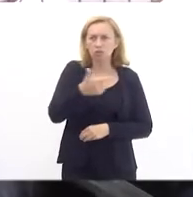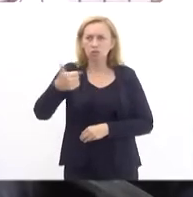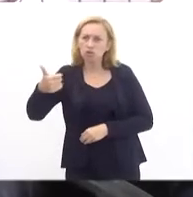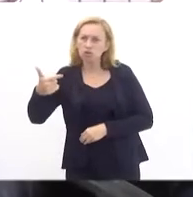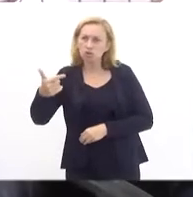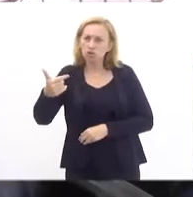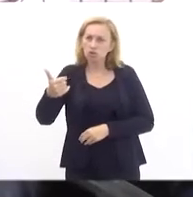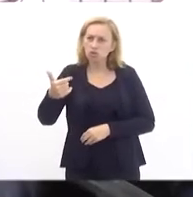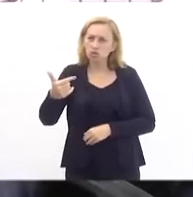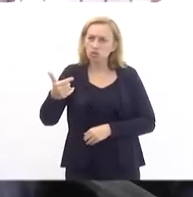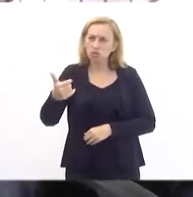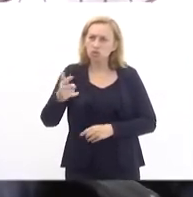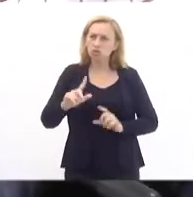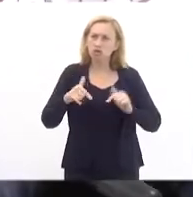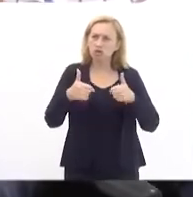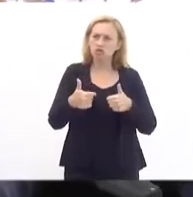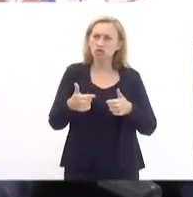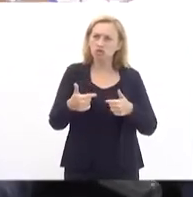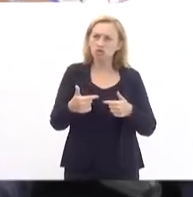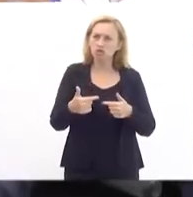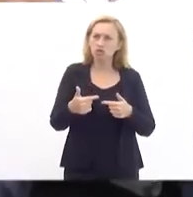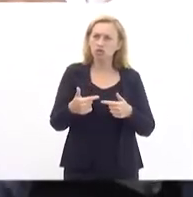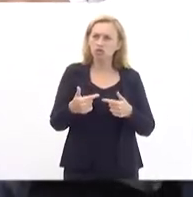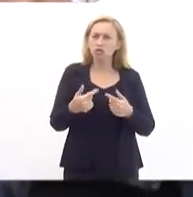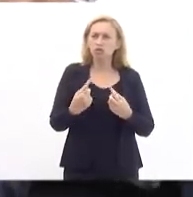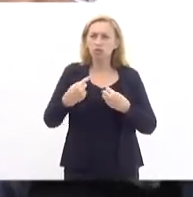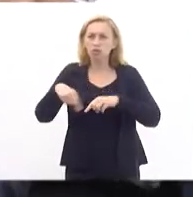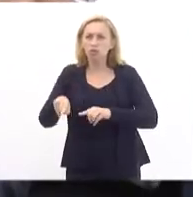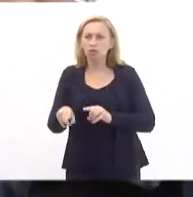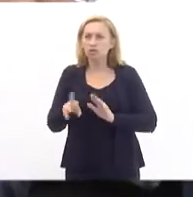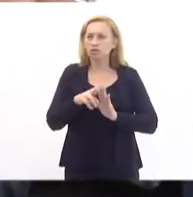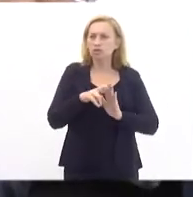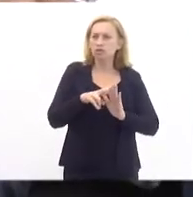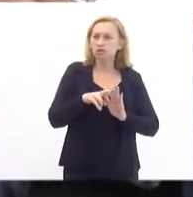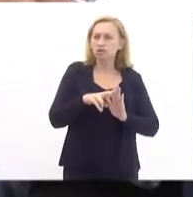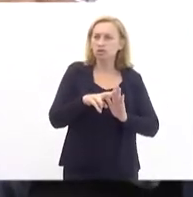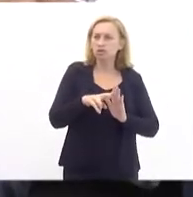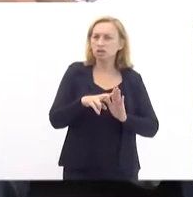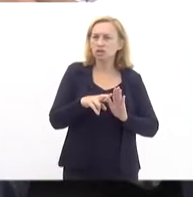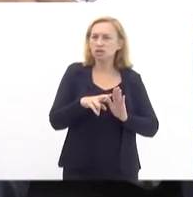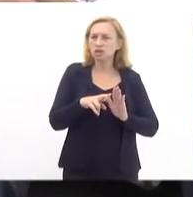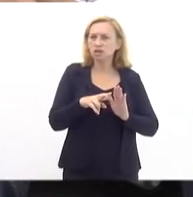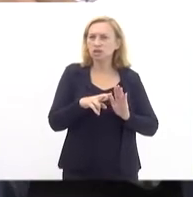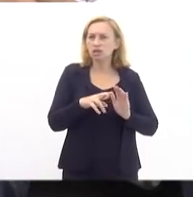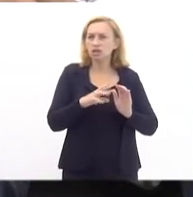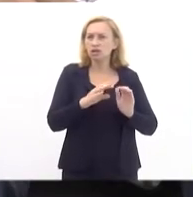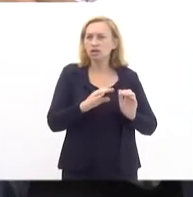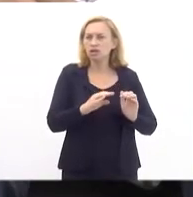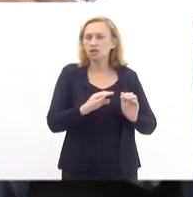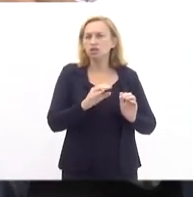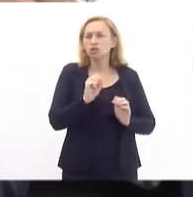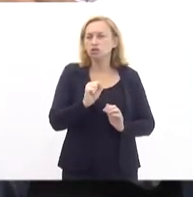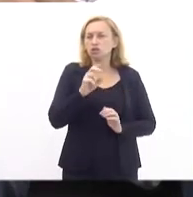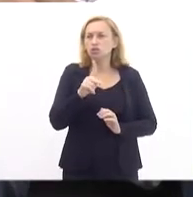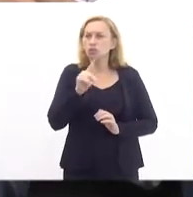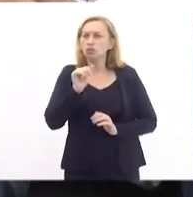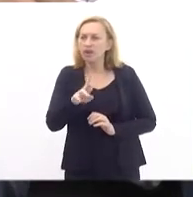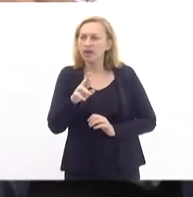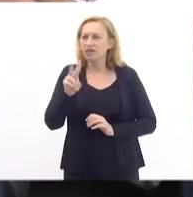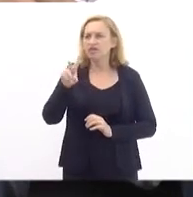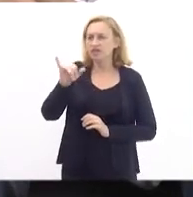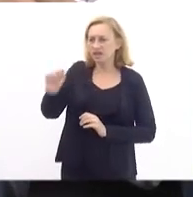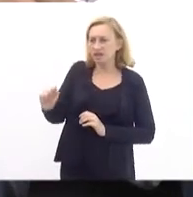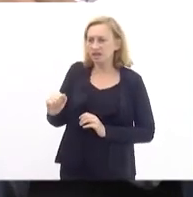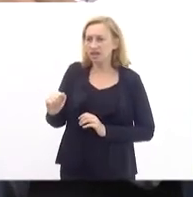uma ação civil pública contra a Supervia, até mesmo a Getransper, em razão do serviço que estava